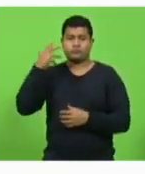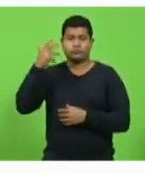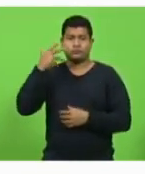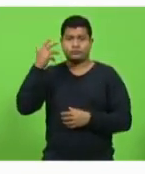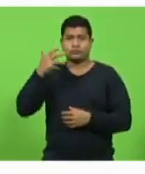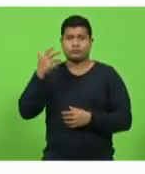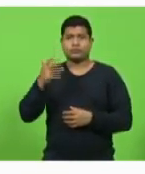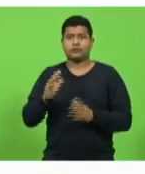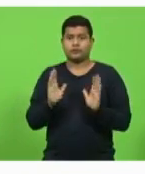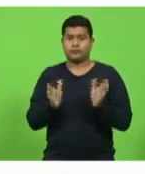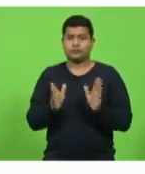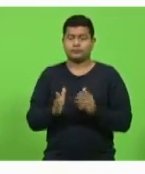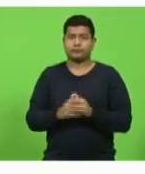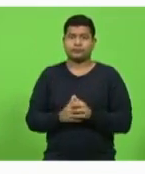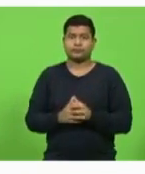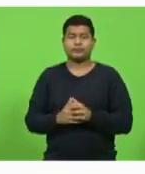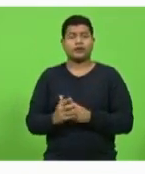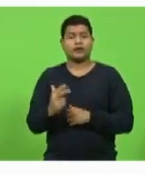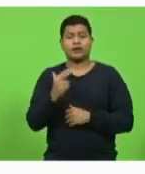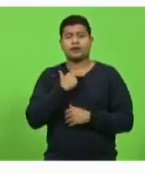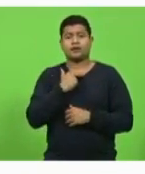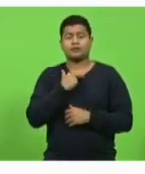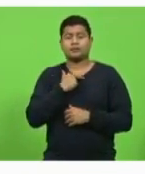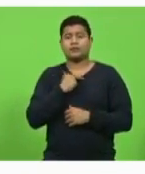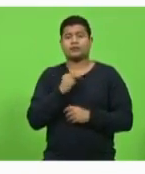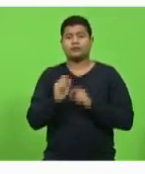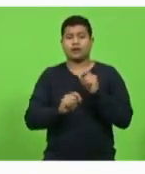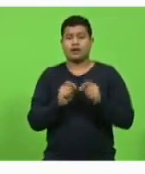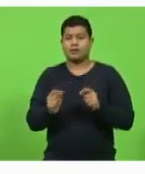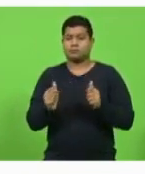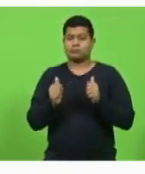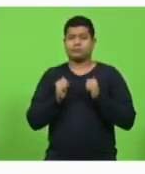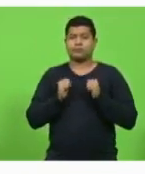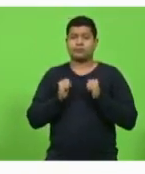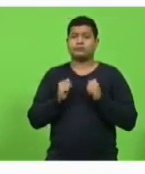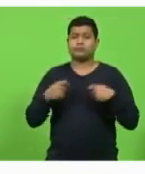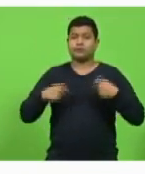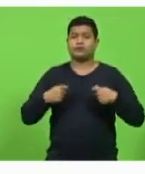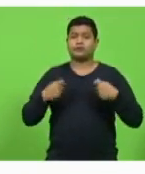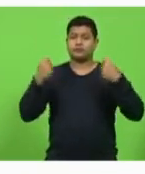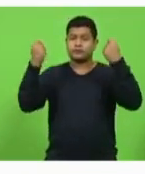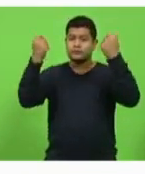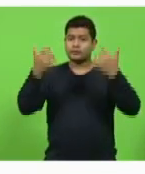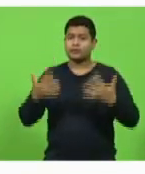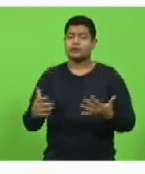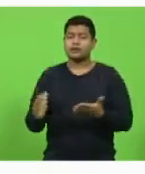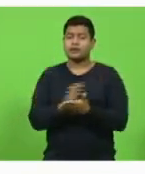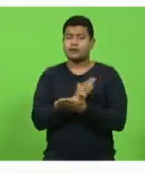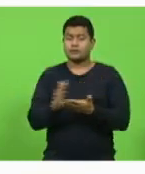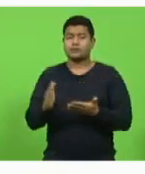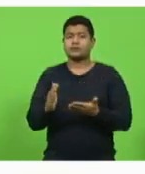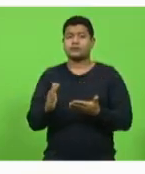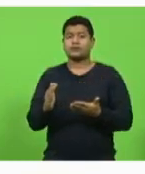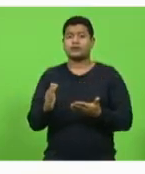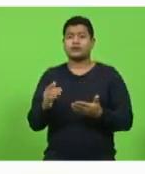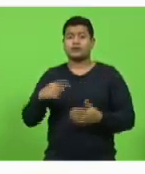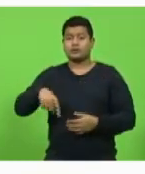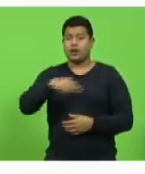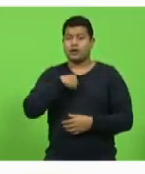formado, não posso me furtar de tecer alguns comentários a respeito da causa que nos traz aqui.